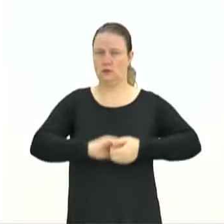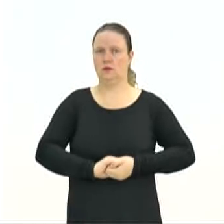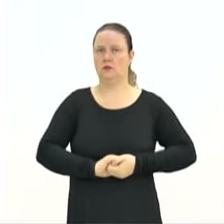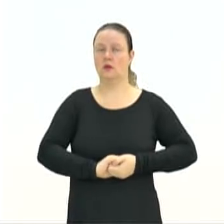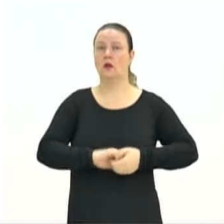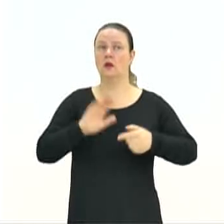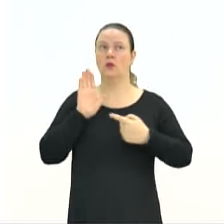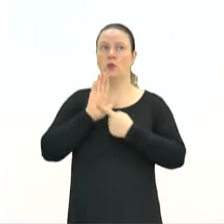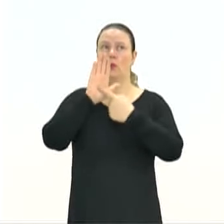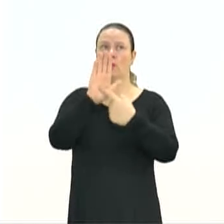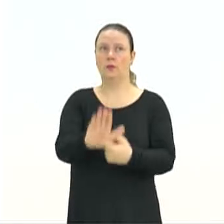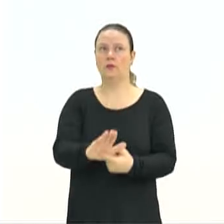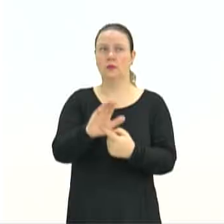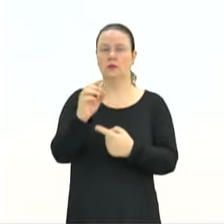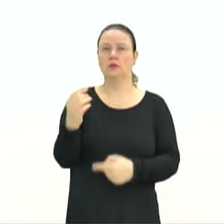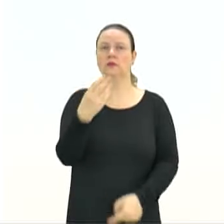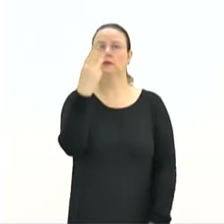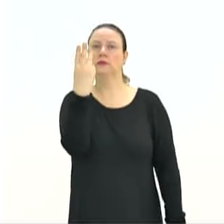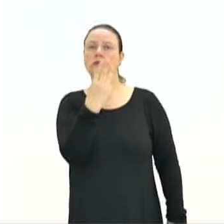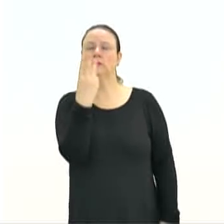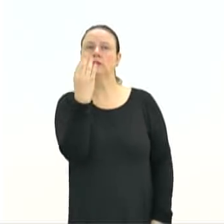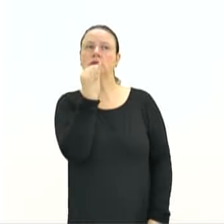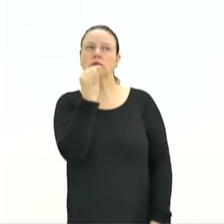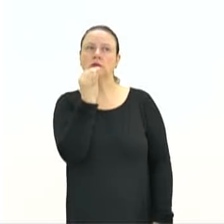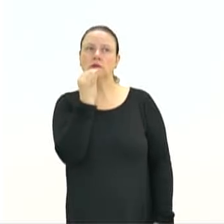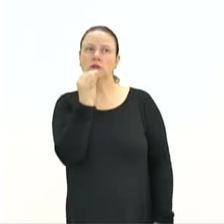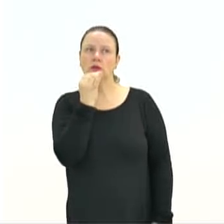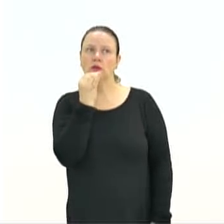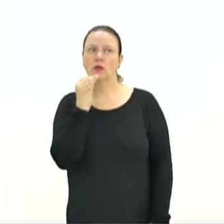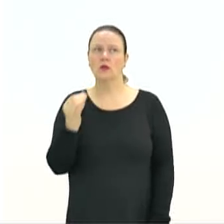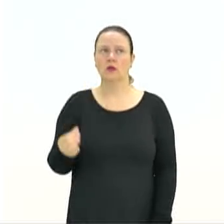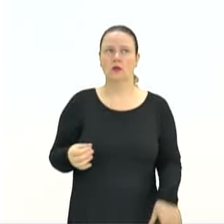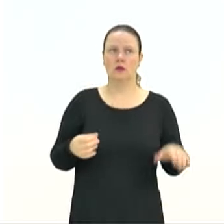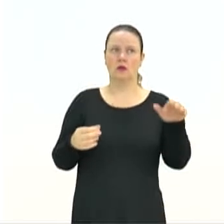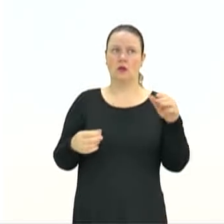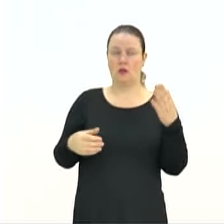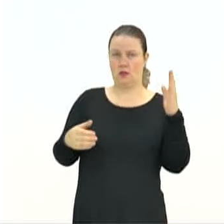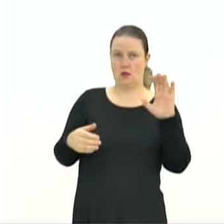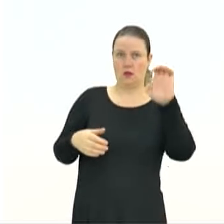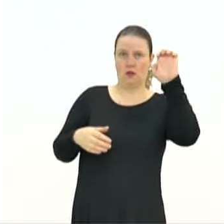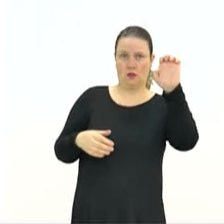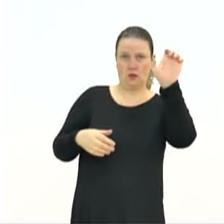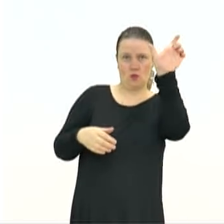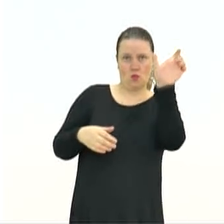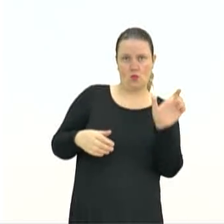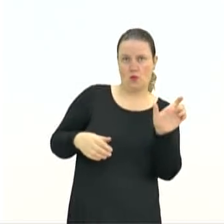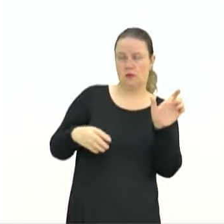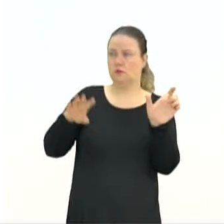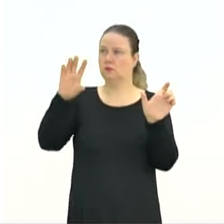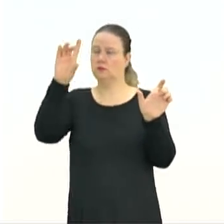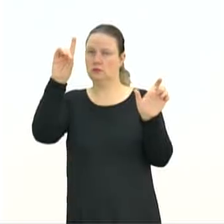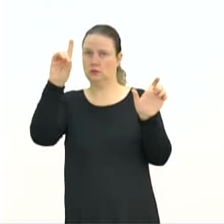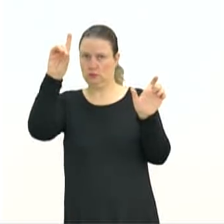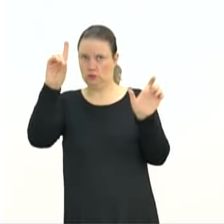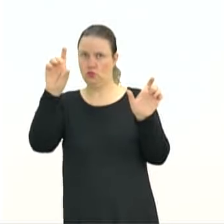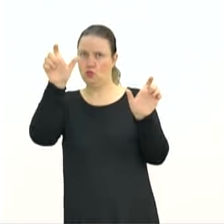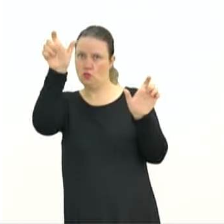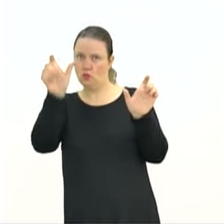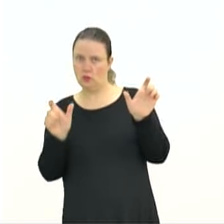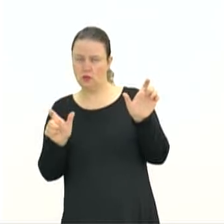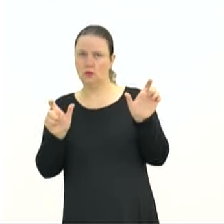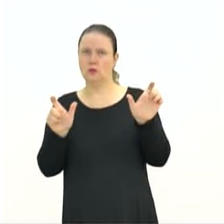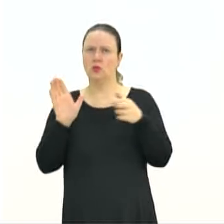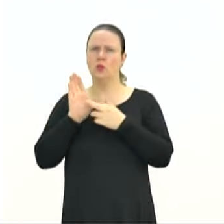Abaixo estão representados 3 exemplos de cadeias alimentares. Na coluna da esquerda e na coluna da direita, 3 pirâmides, que expressam um